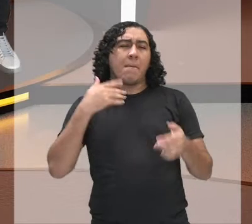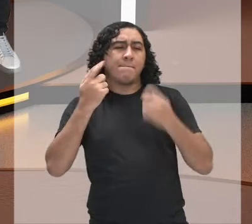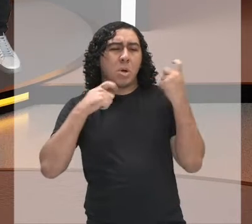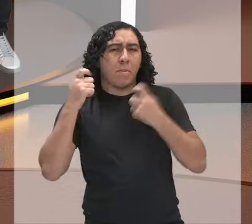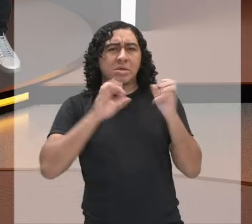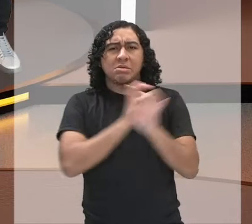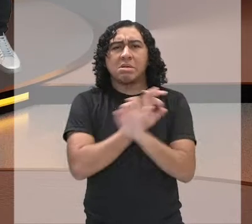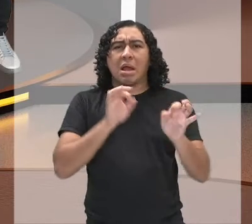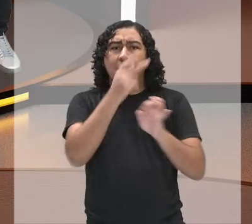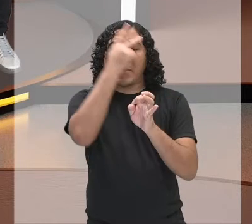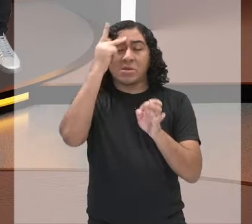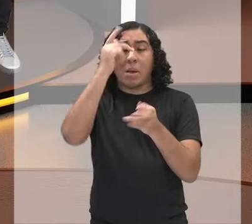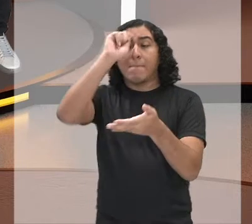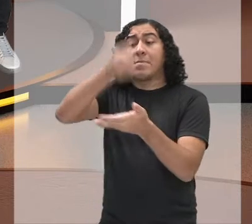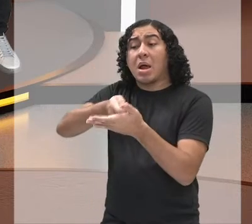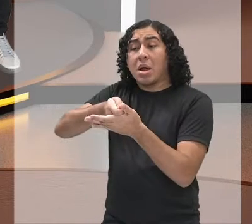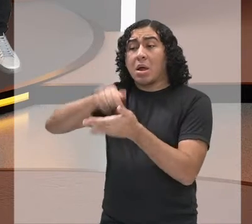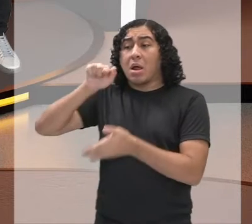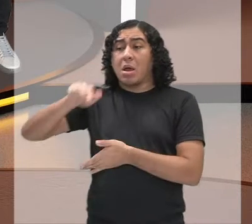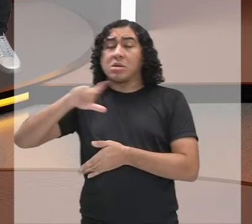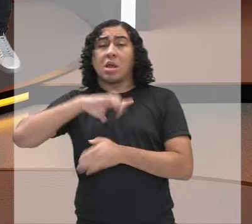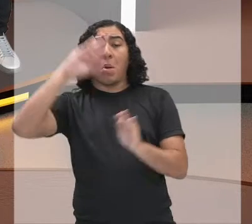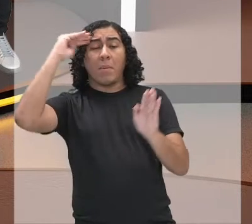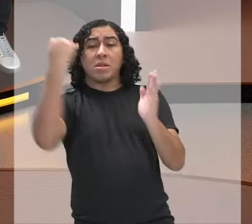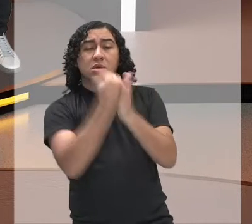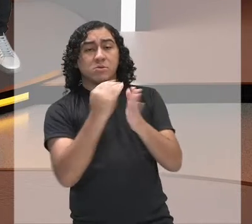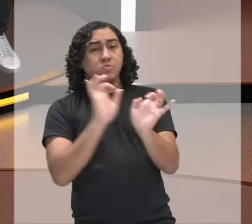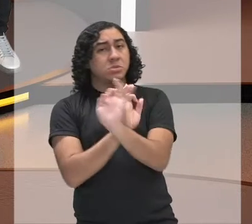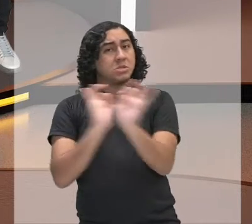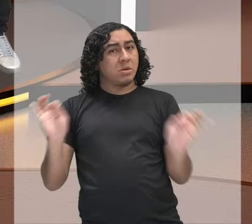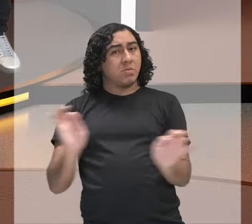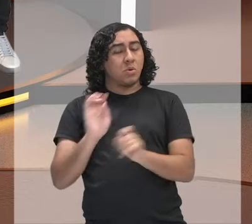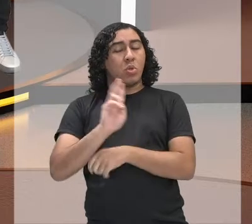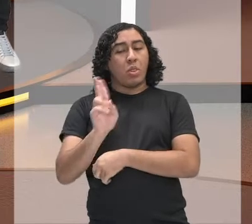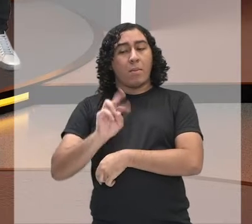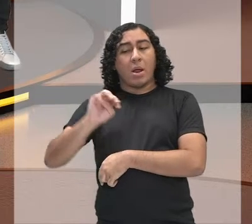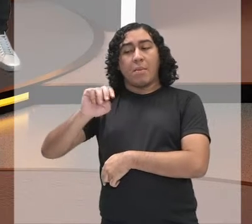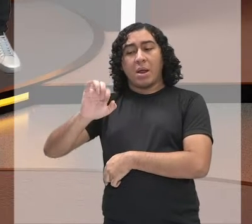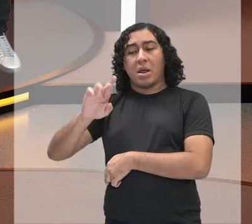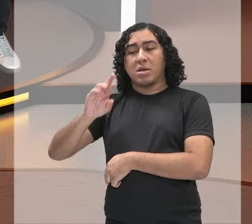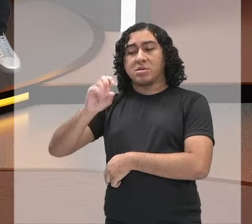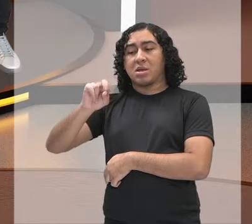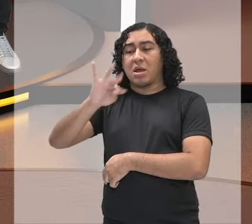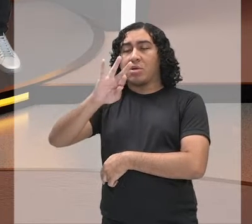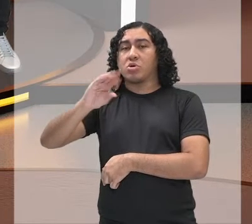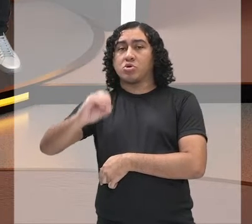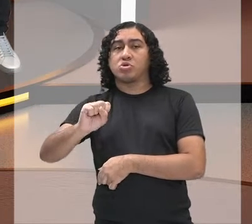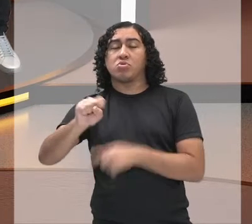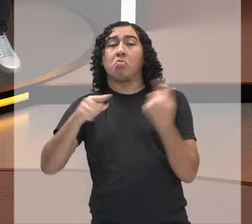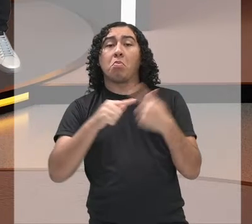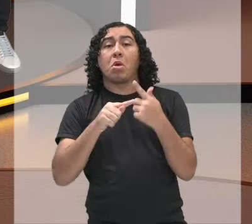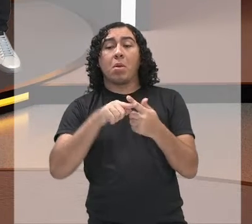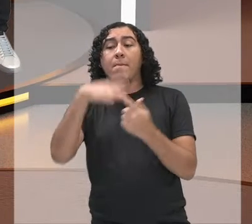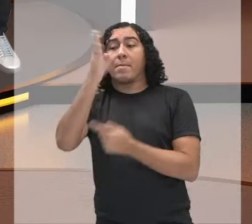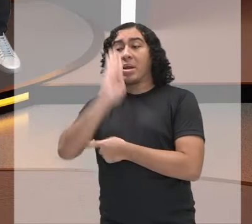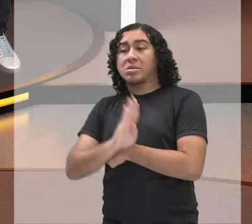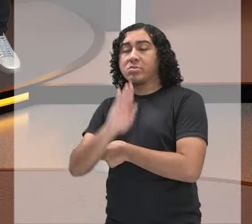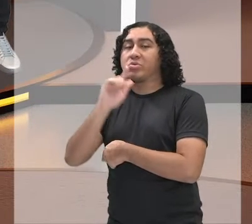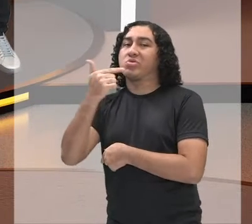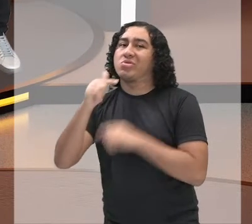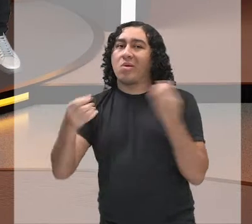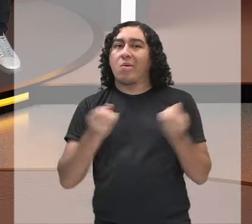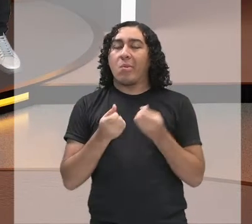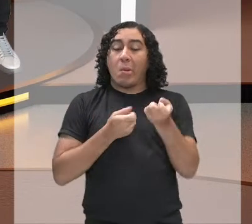pagou, ele vai lá e luta por você, né? Então são chamados mercenários. Então, como o Brasil não tinha força suficiente